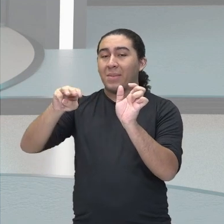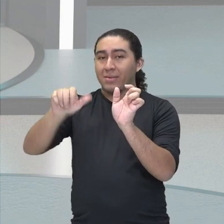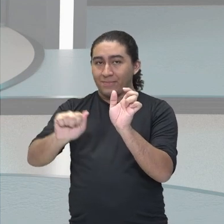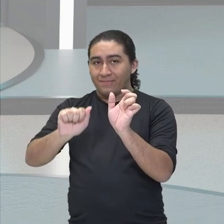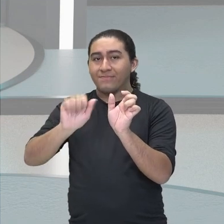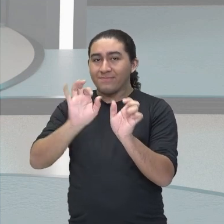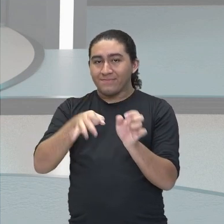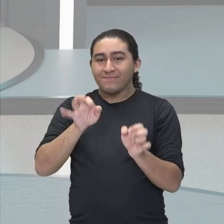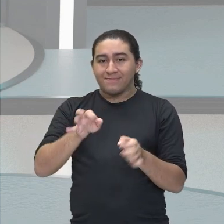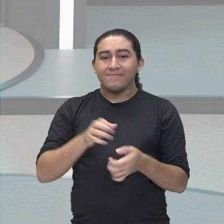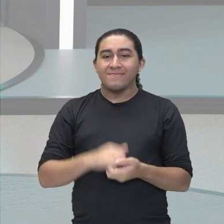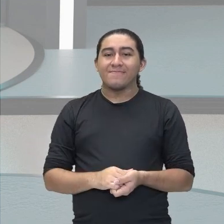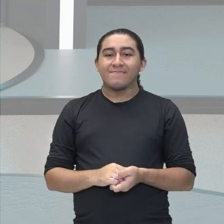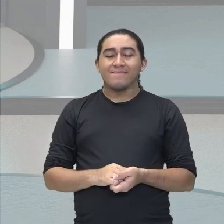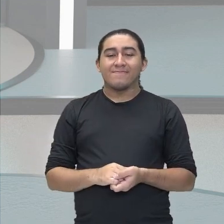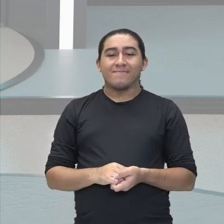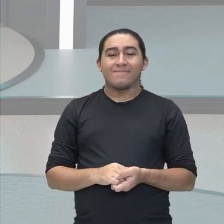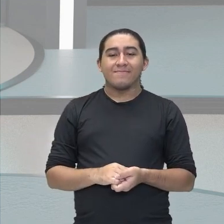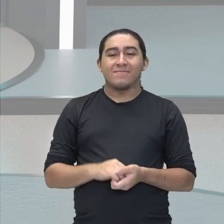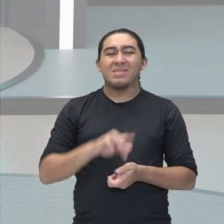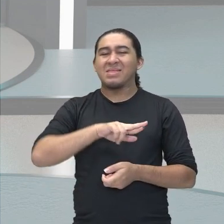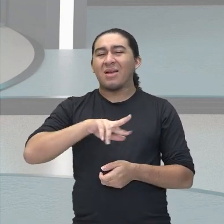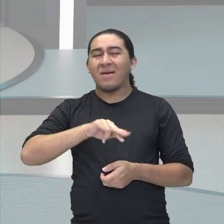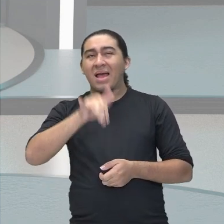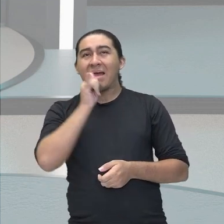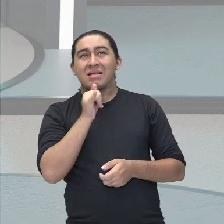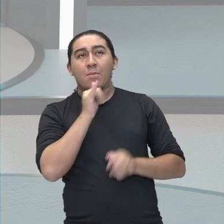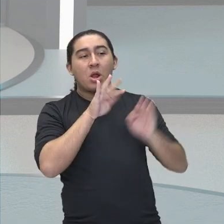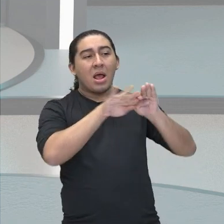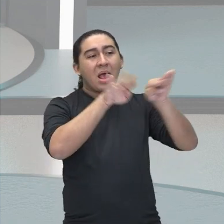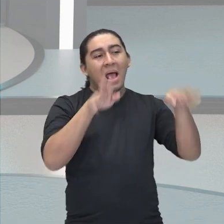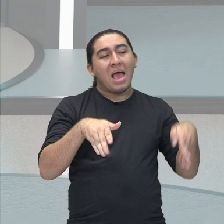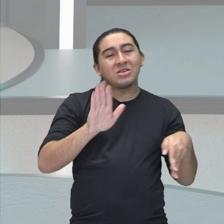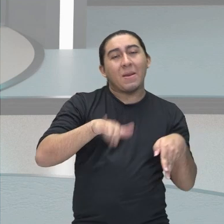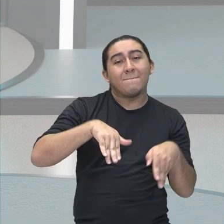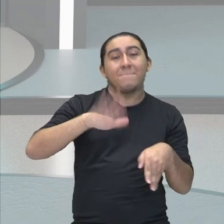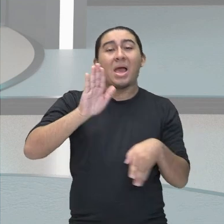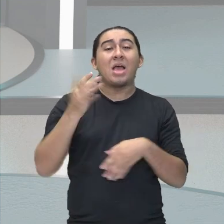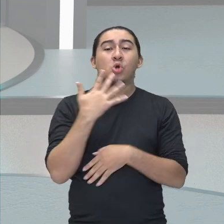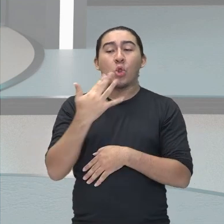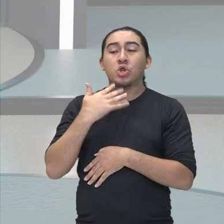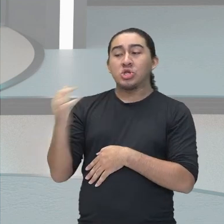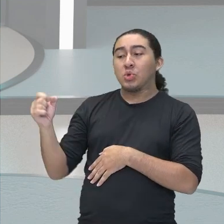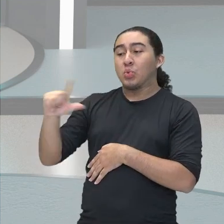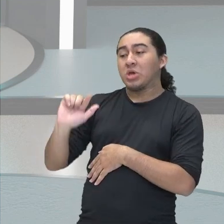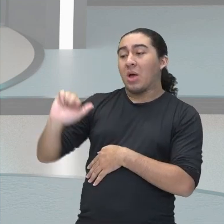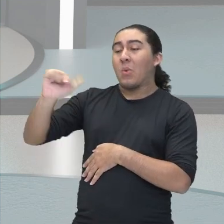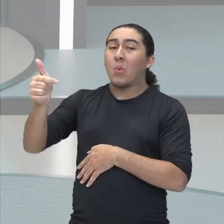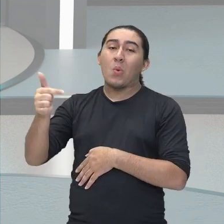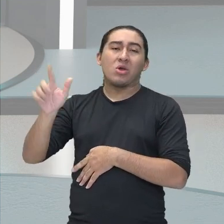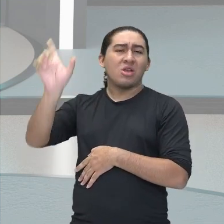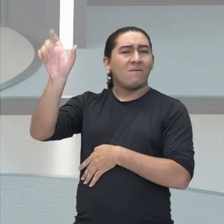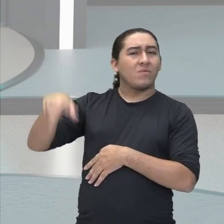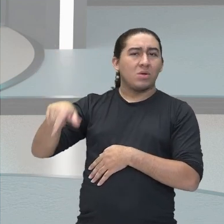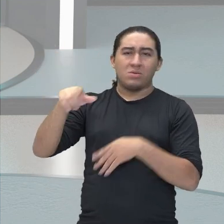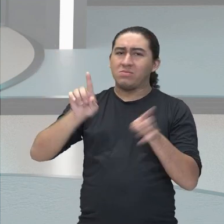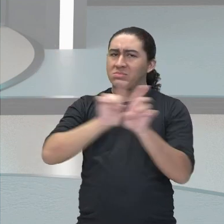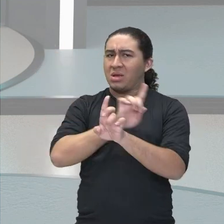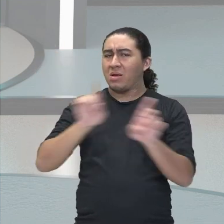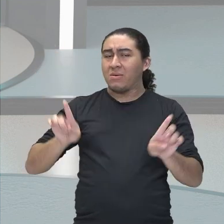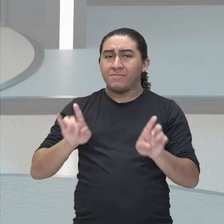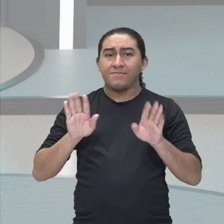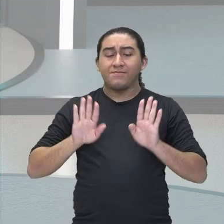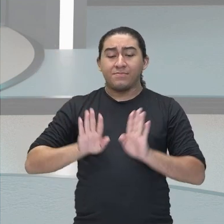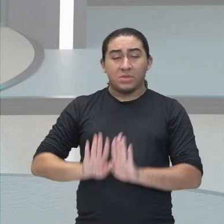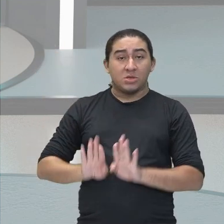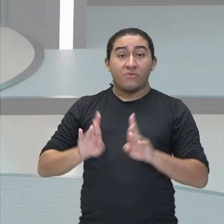A caixa é coloridíssima. Eu não disse que a caixa era mais colorida do que a minha caixa era mais colorida do que a do Francisco, não,